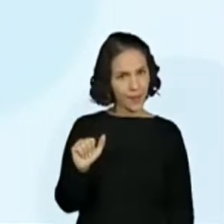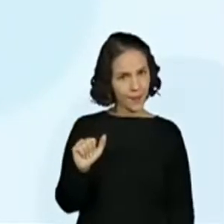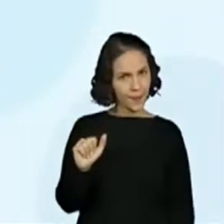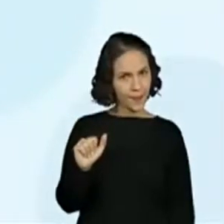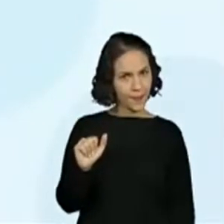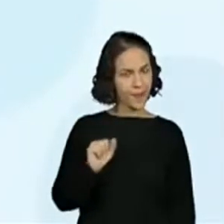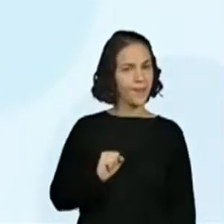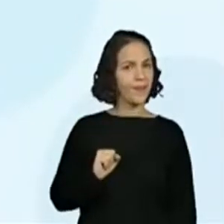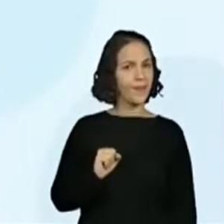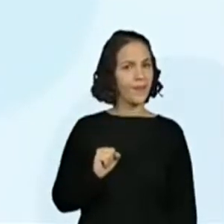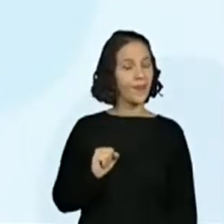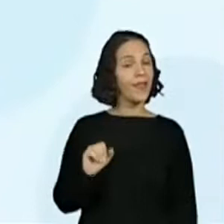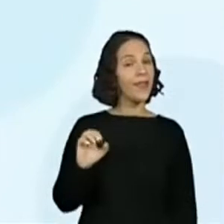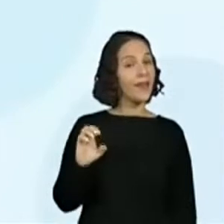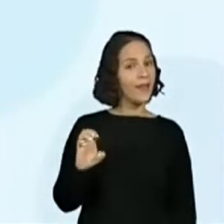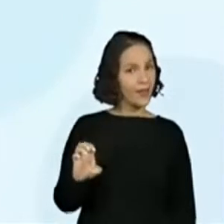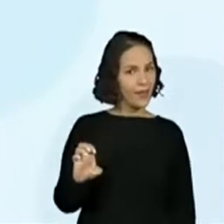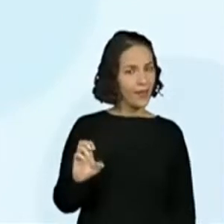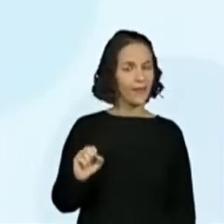é?